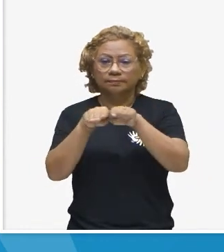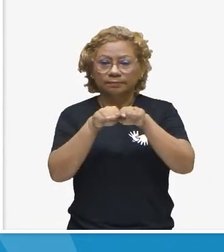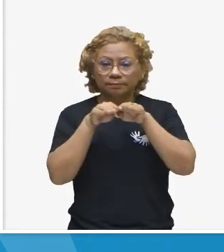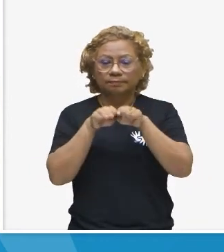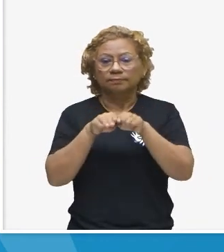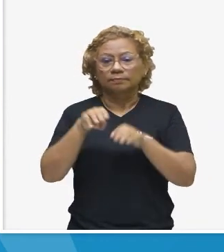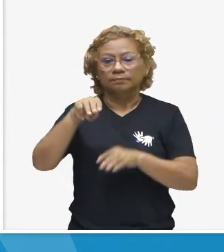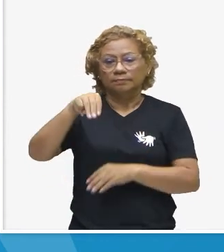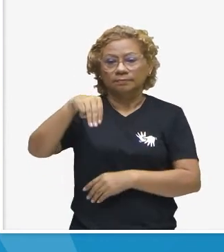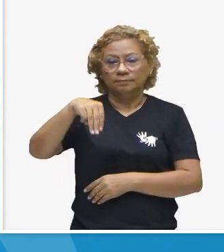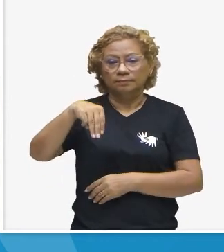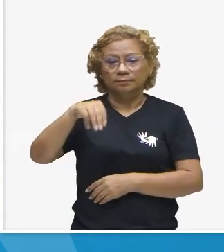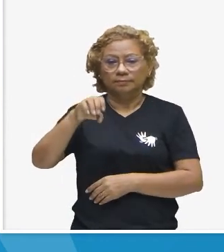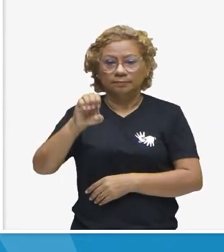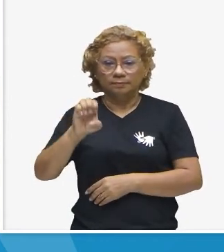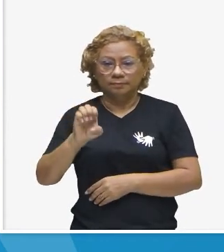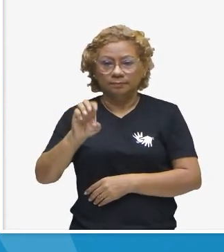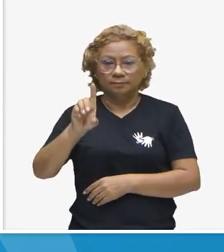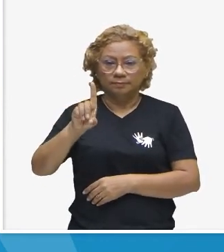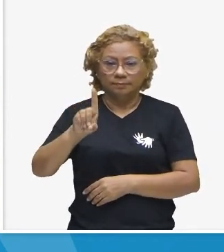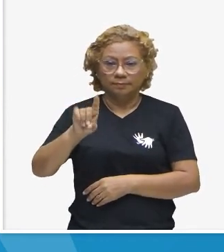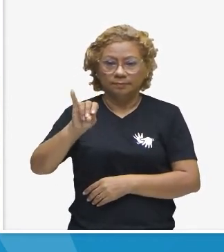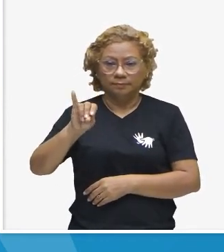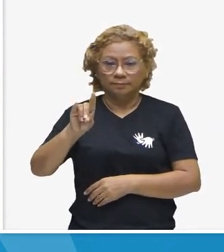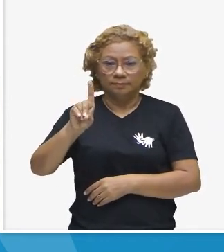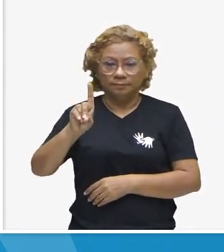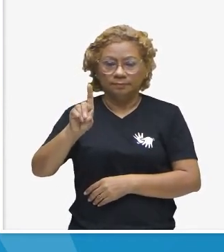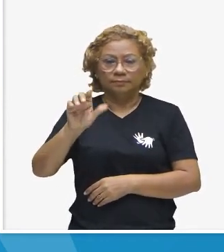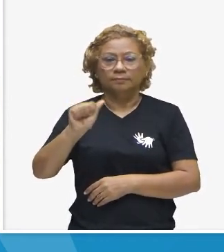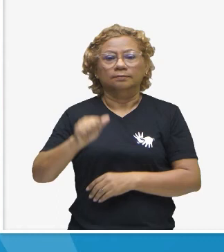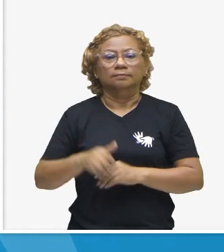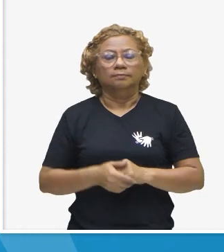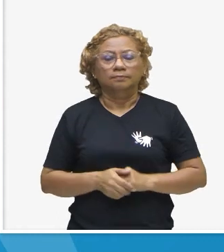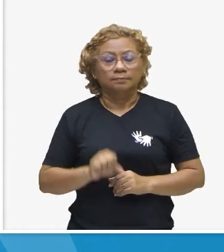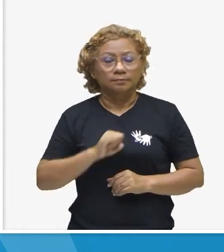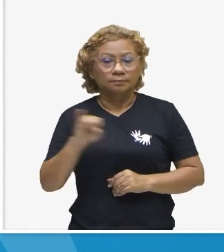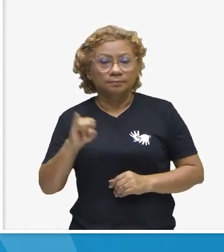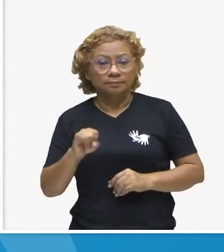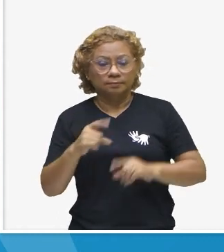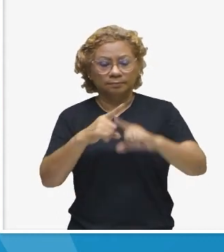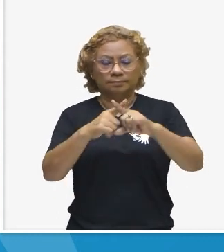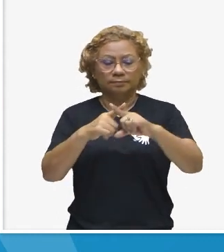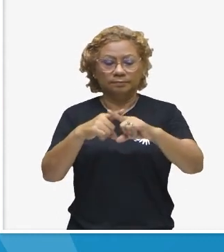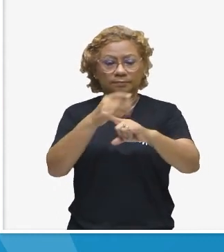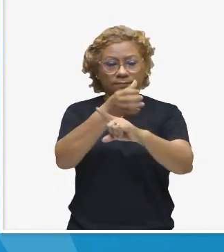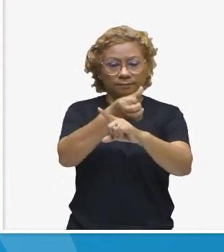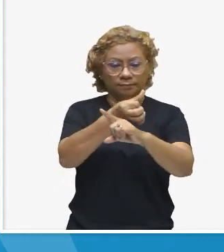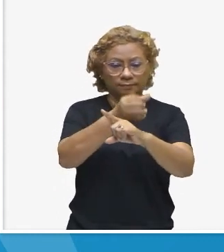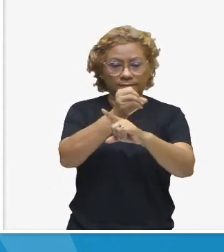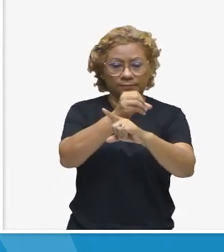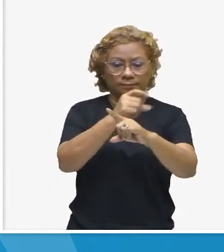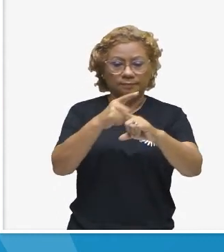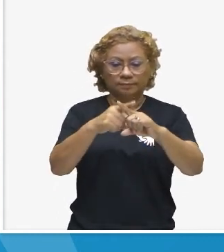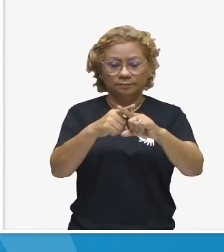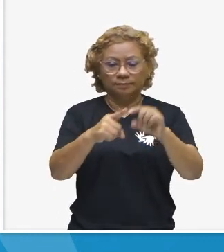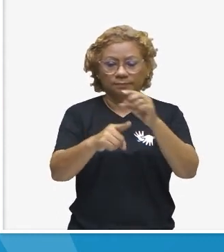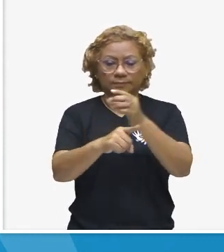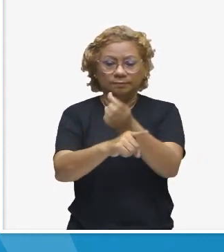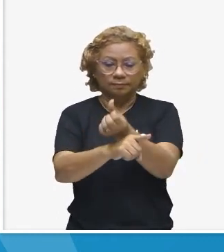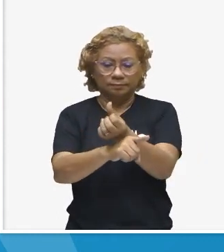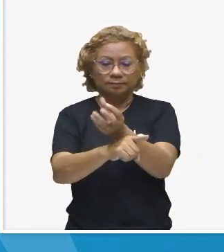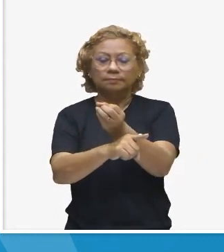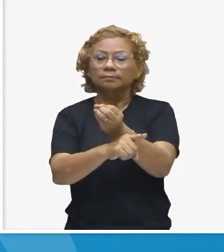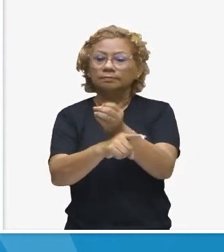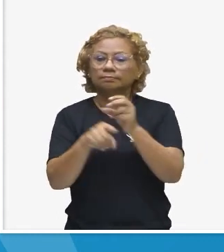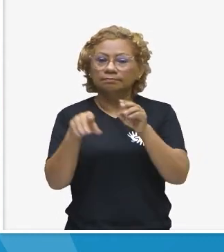Se um ângulo for 30 graus, o outro também é 30 graus. Se um for 60, o outro também é 60. Então nós temos na